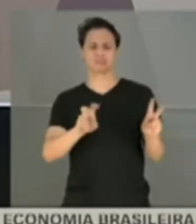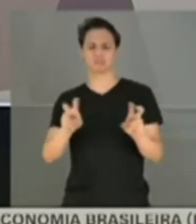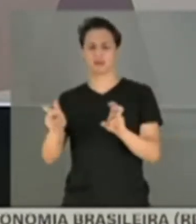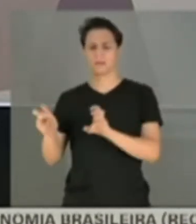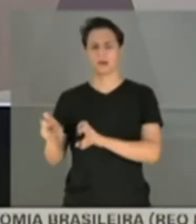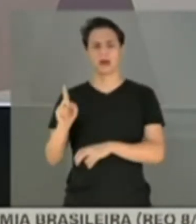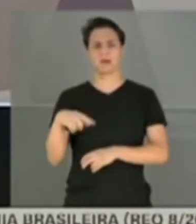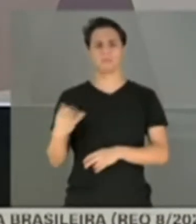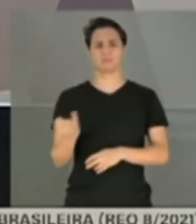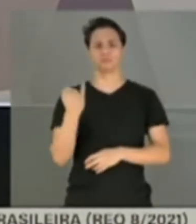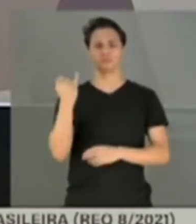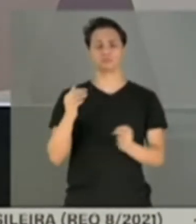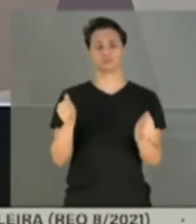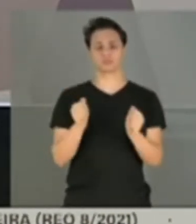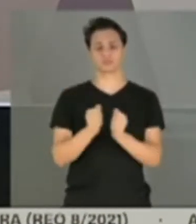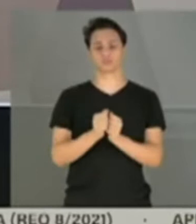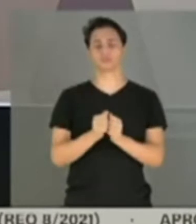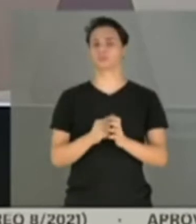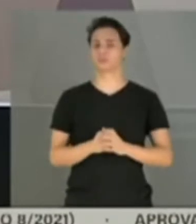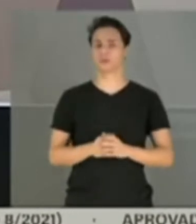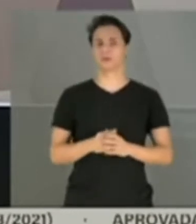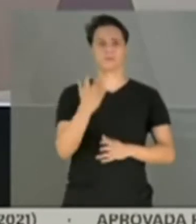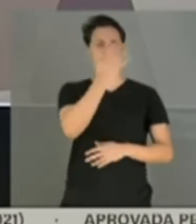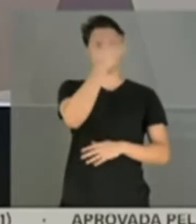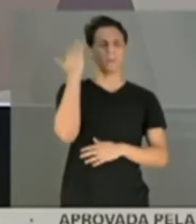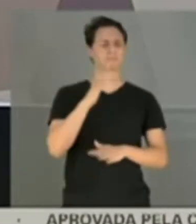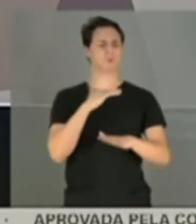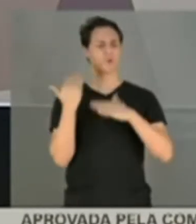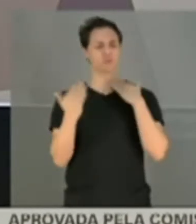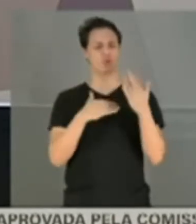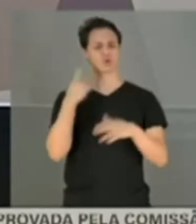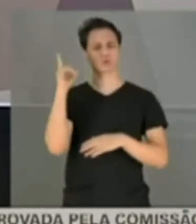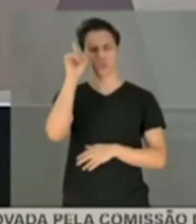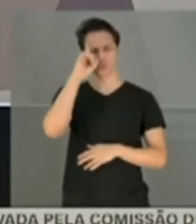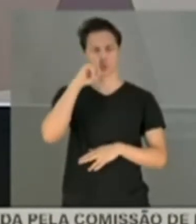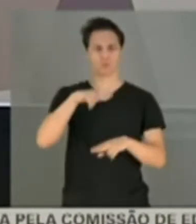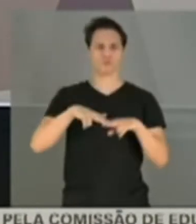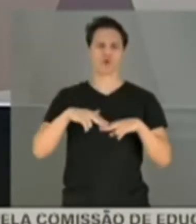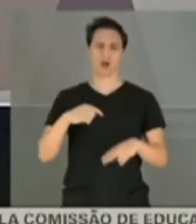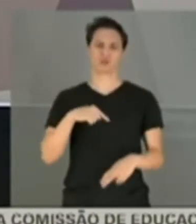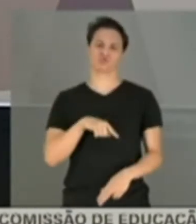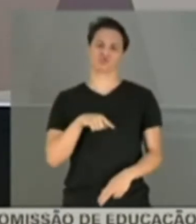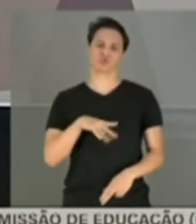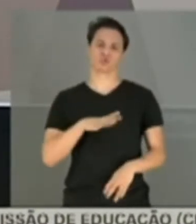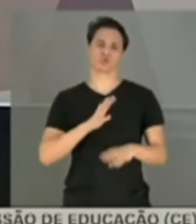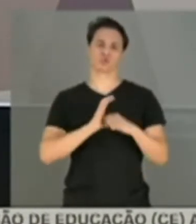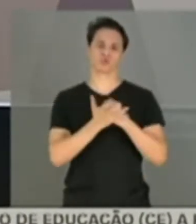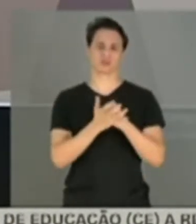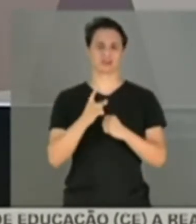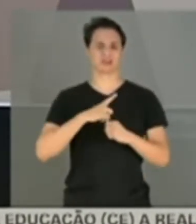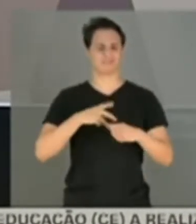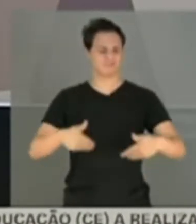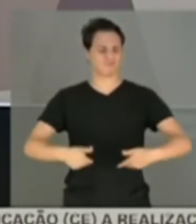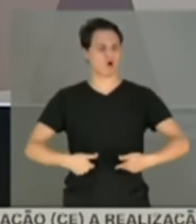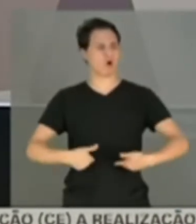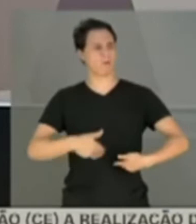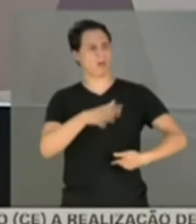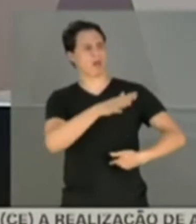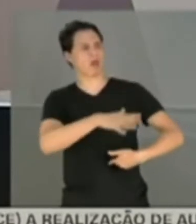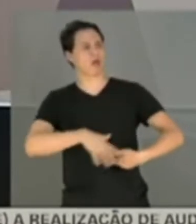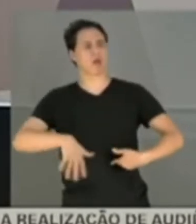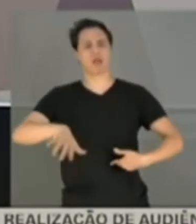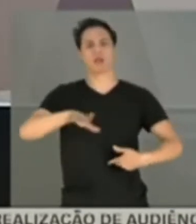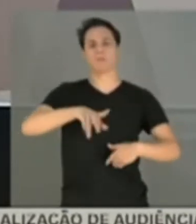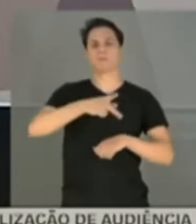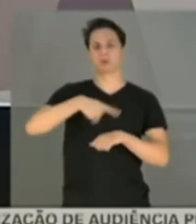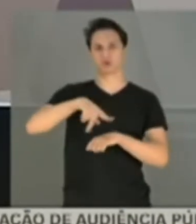nação. Pessoas morrendo todos os dias pela Covid. A fome em vários cantos do país. O desemprego em